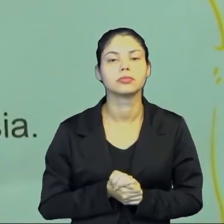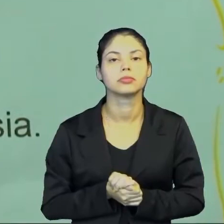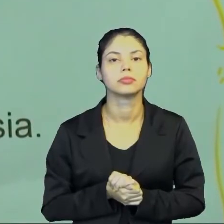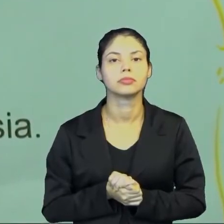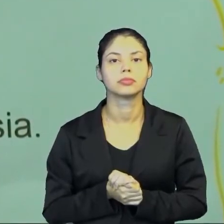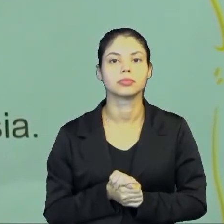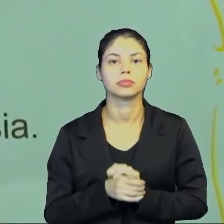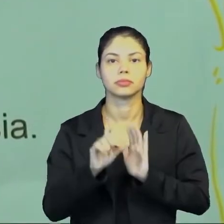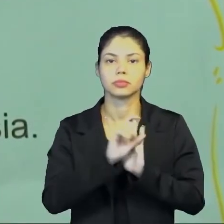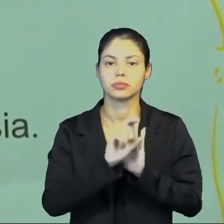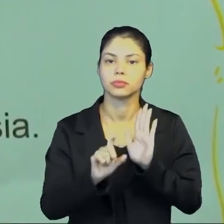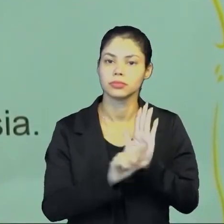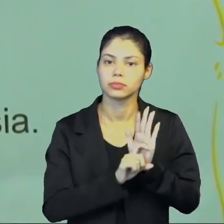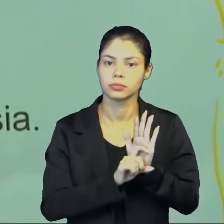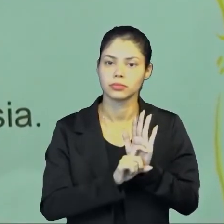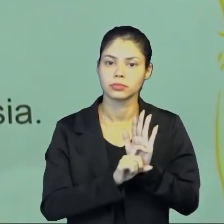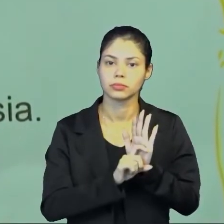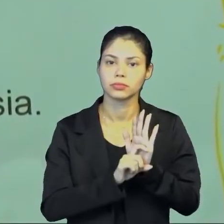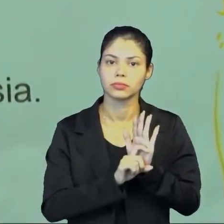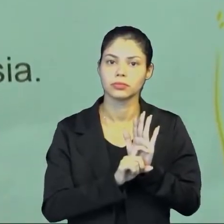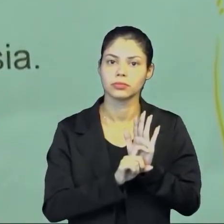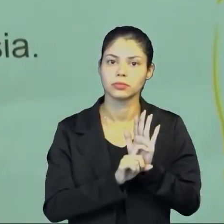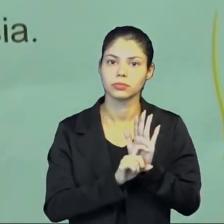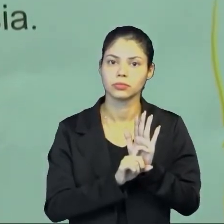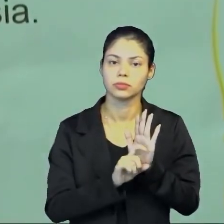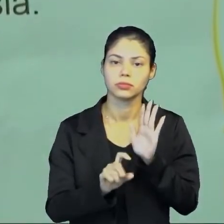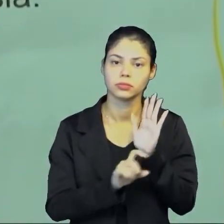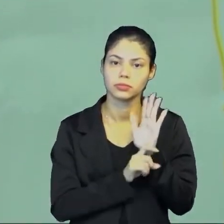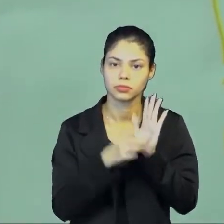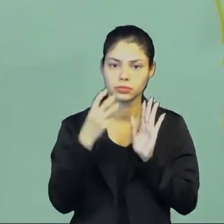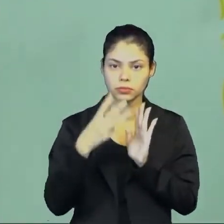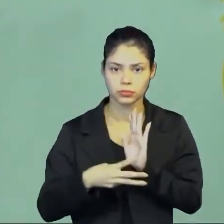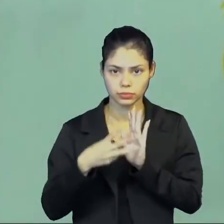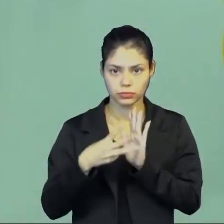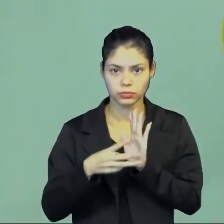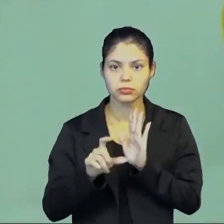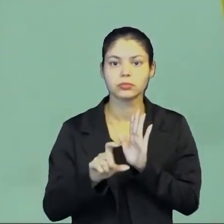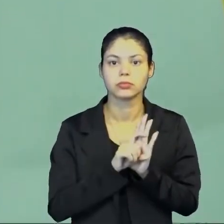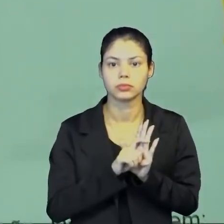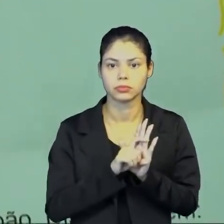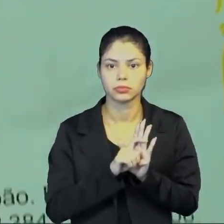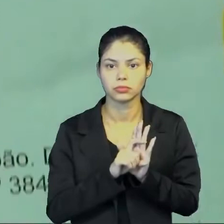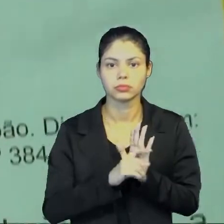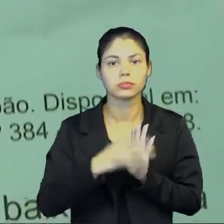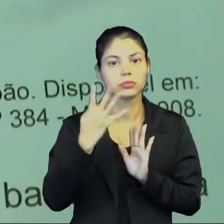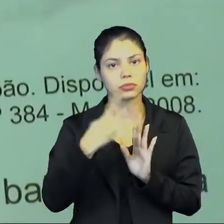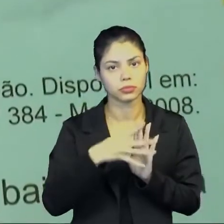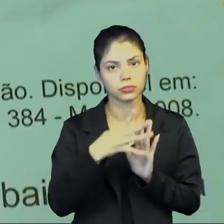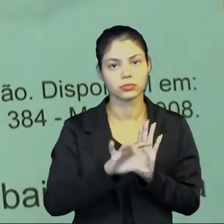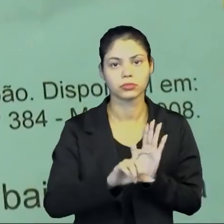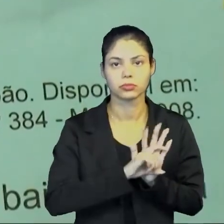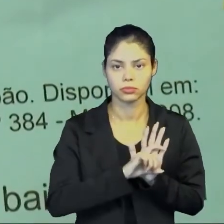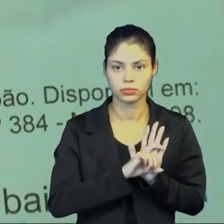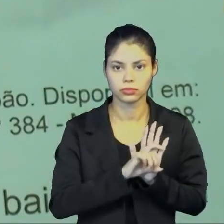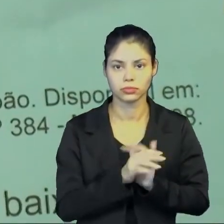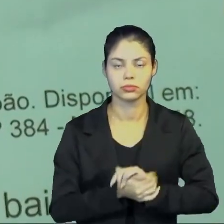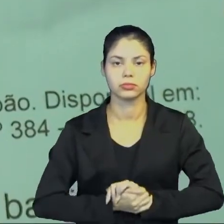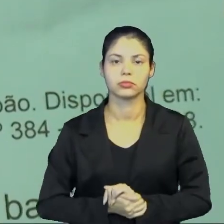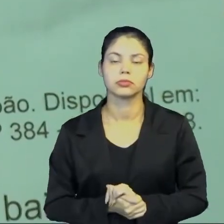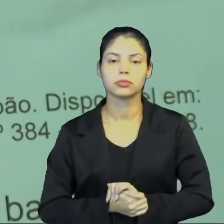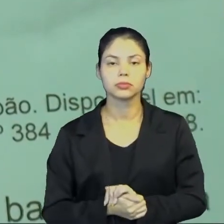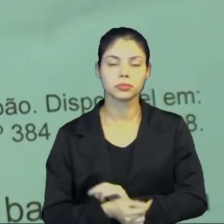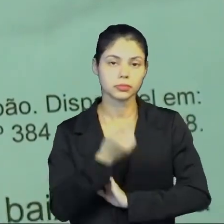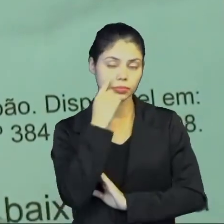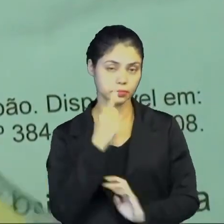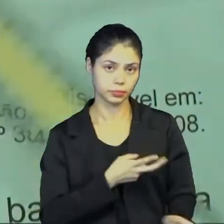Segunda estrofe, 2 estrofes, 3 e 4. Então, se a